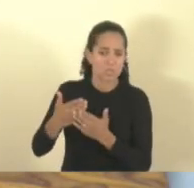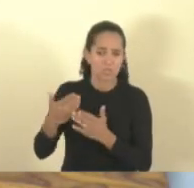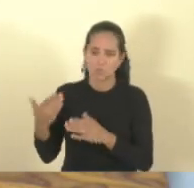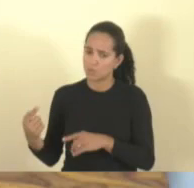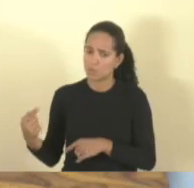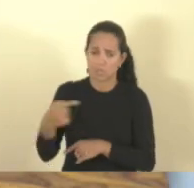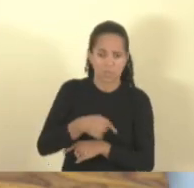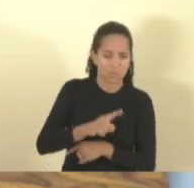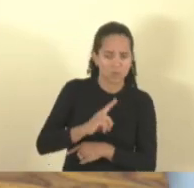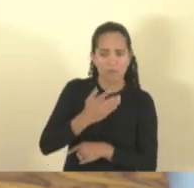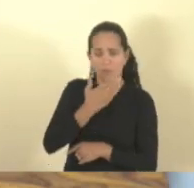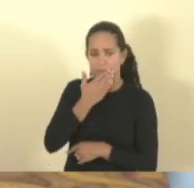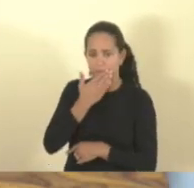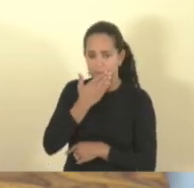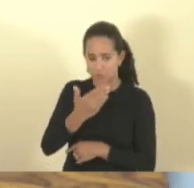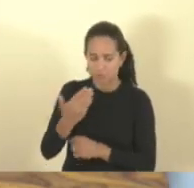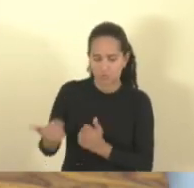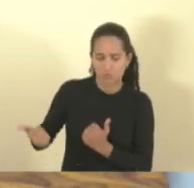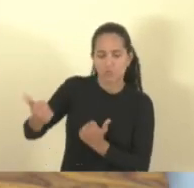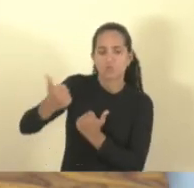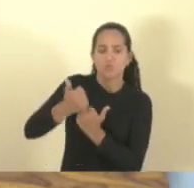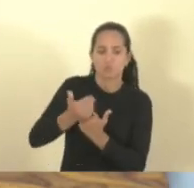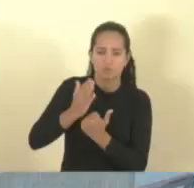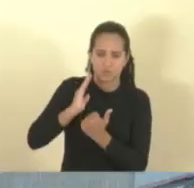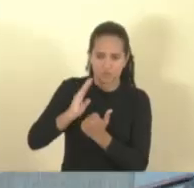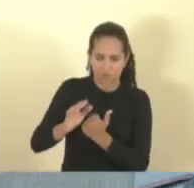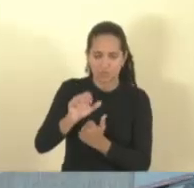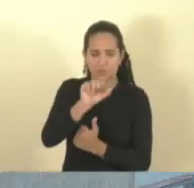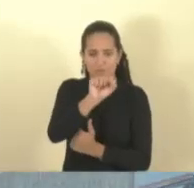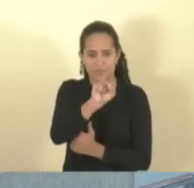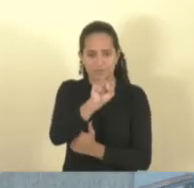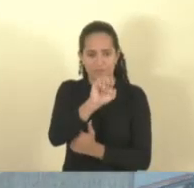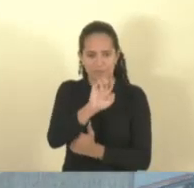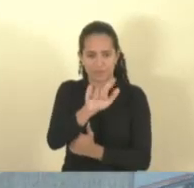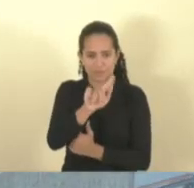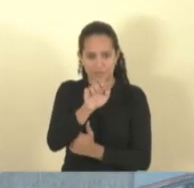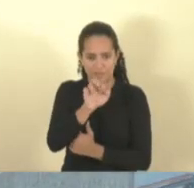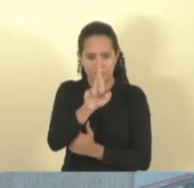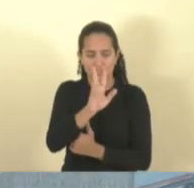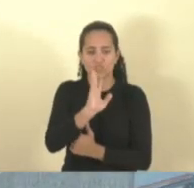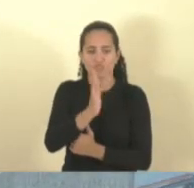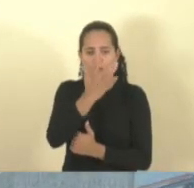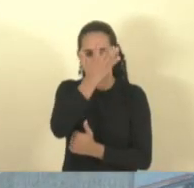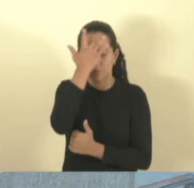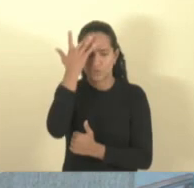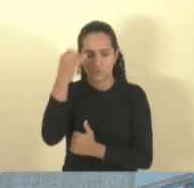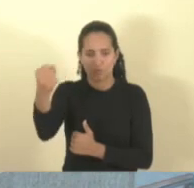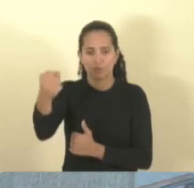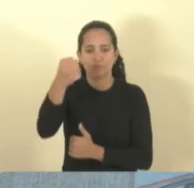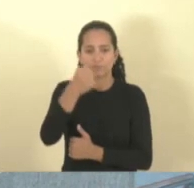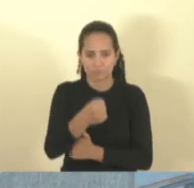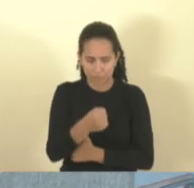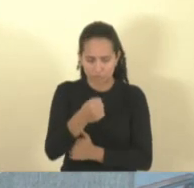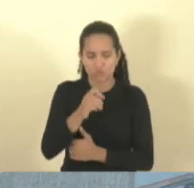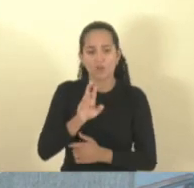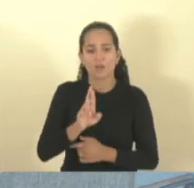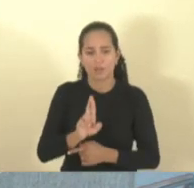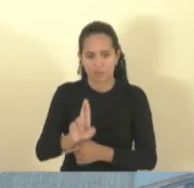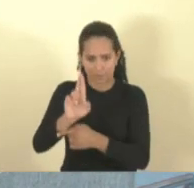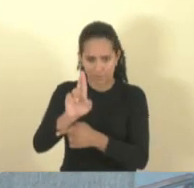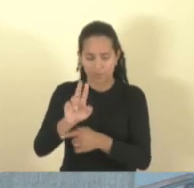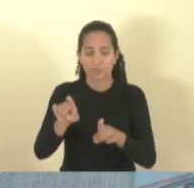mas igualmente está representada a CEGE nessa sessão de hoje. Quero agradecer a presença de